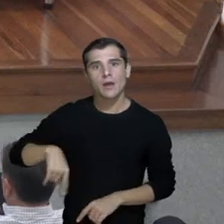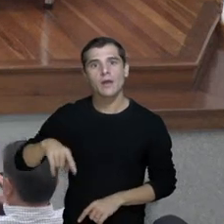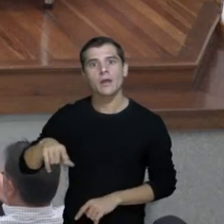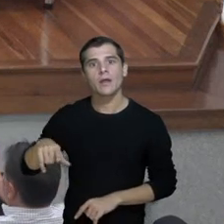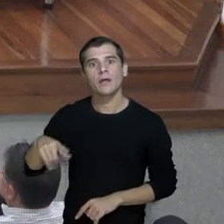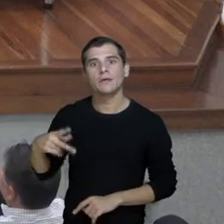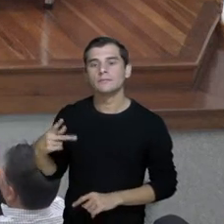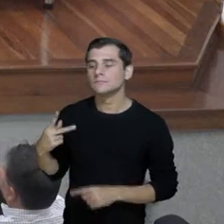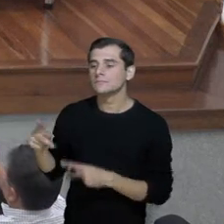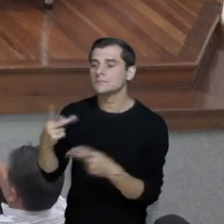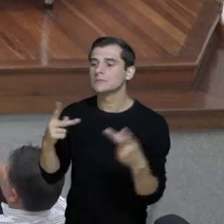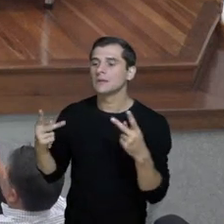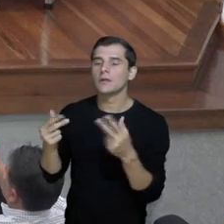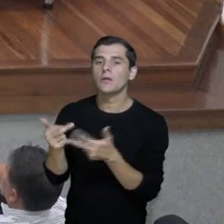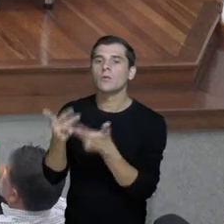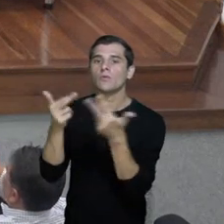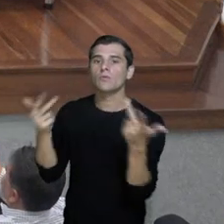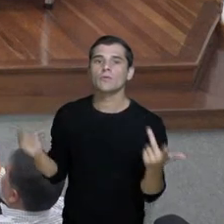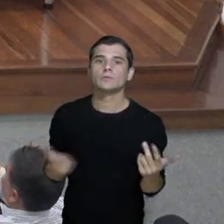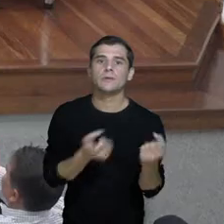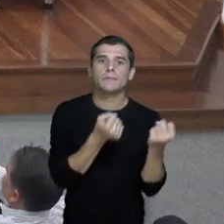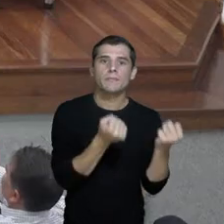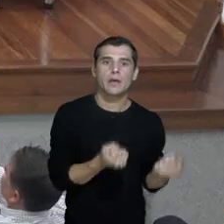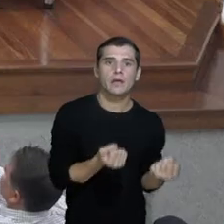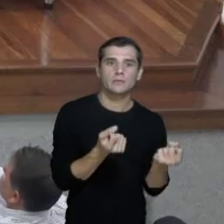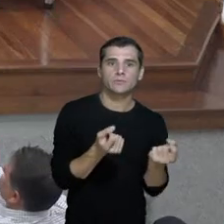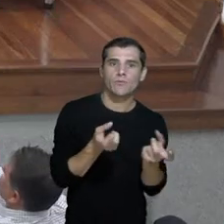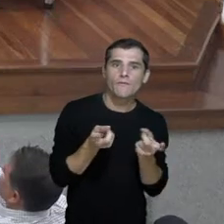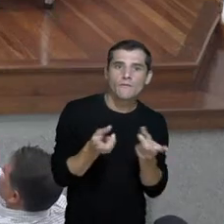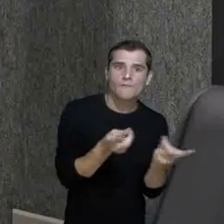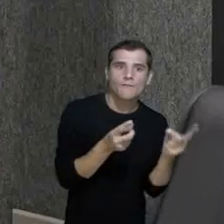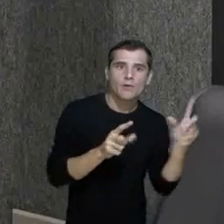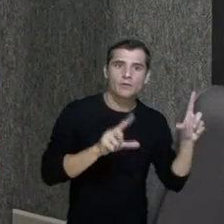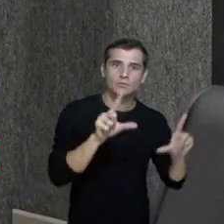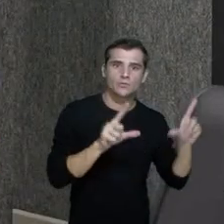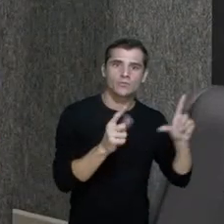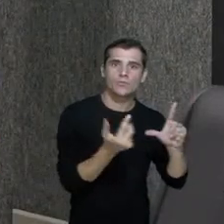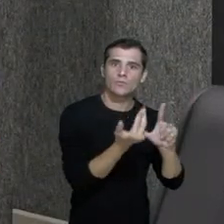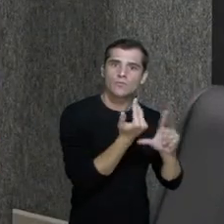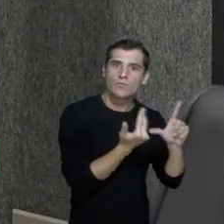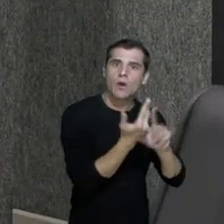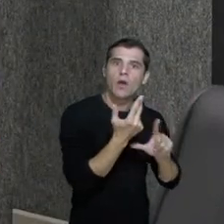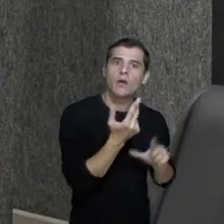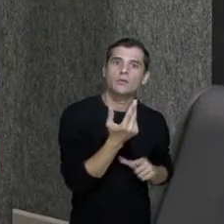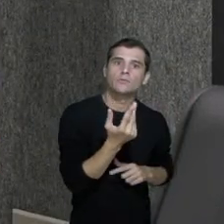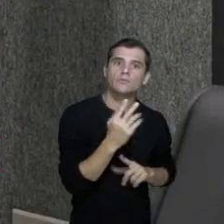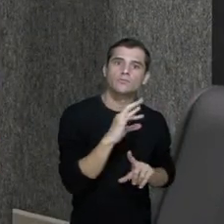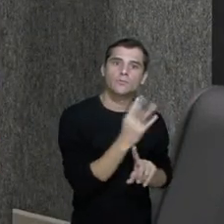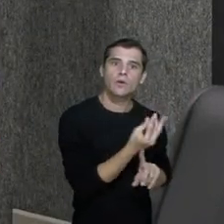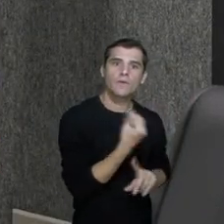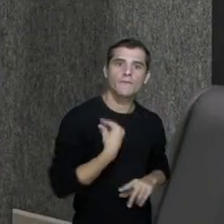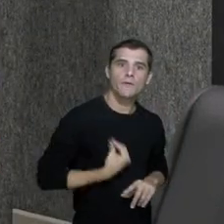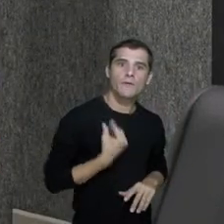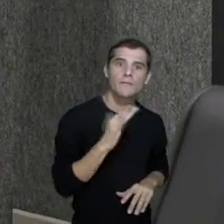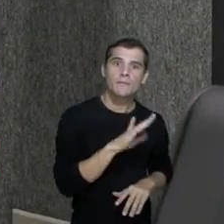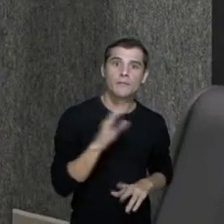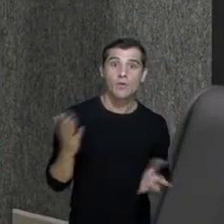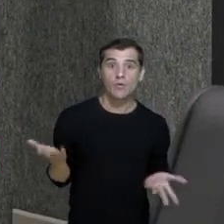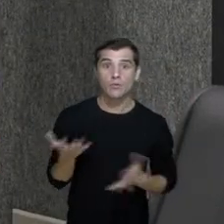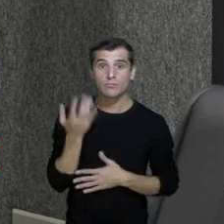vender quadro eu preciso né viver de arte dos meus licenciamentos mas o que é mais importante hoje